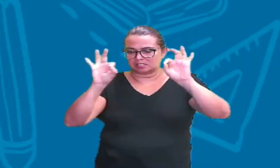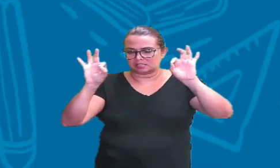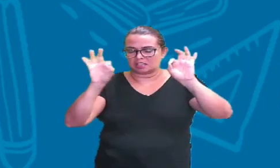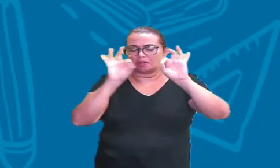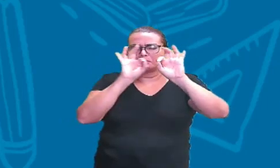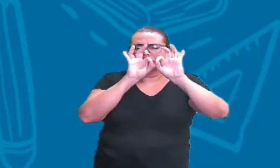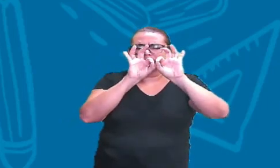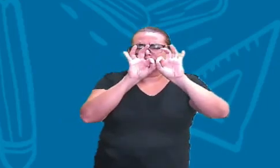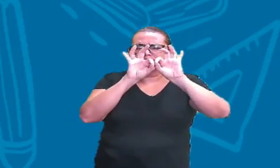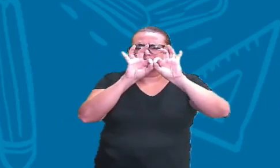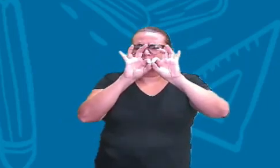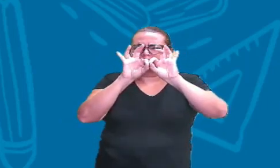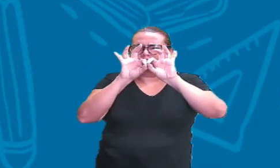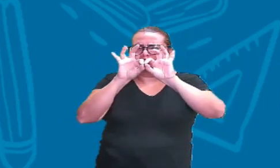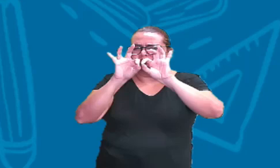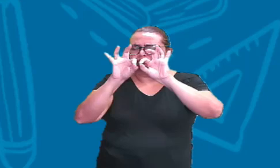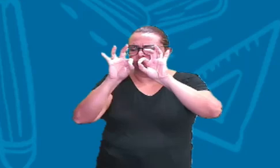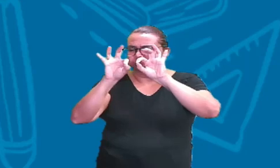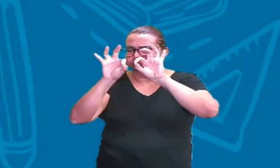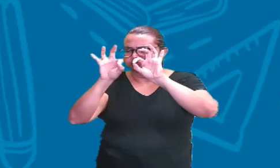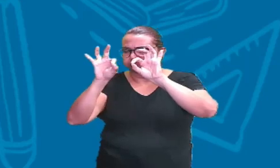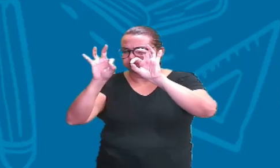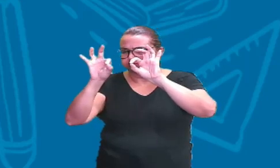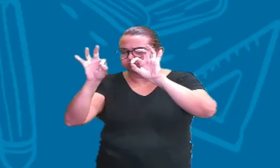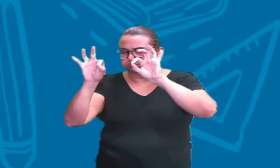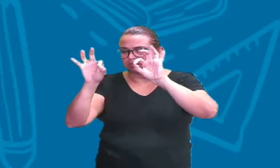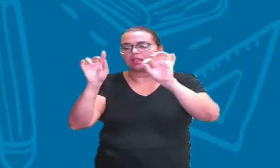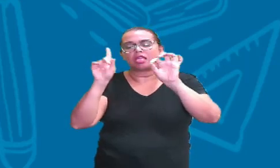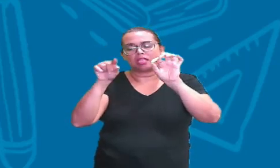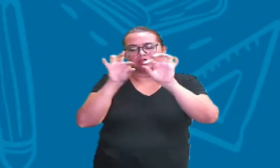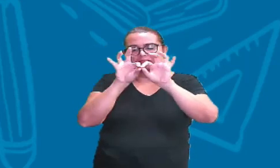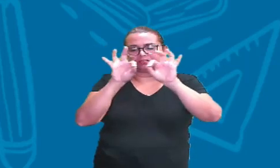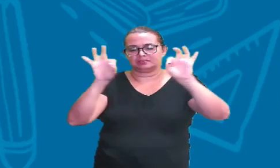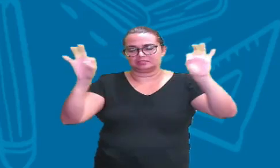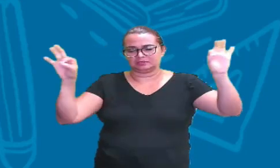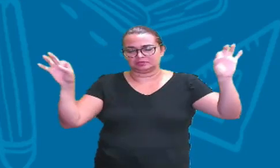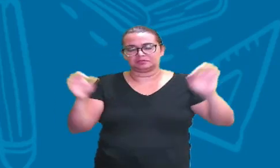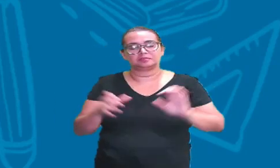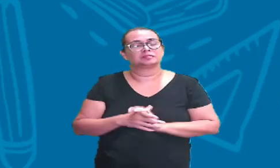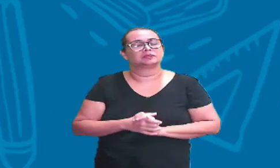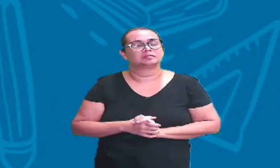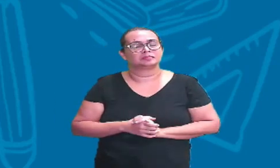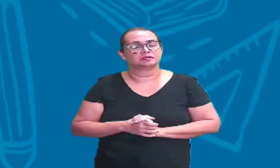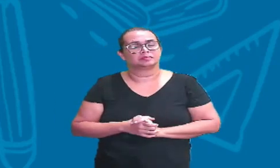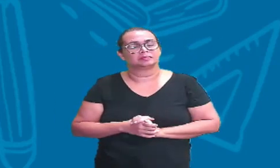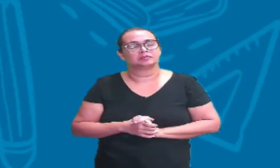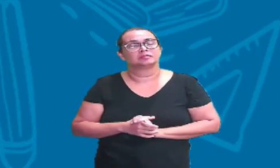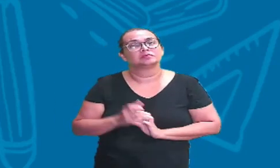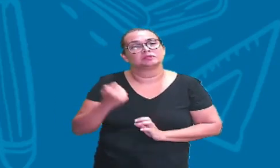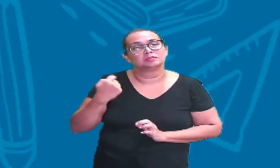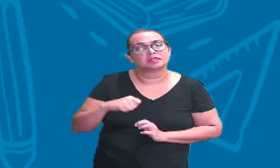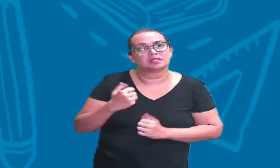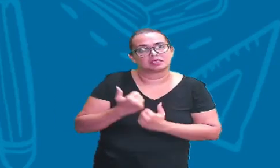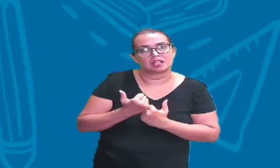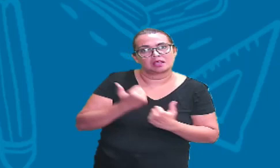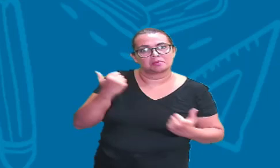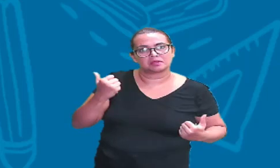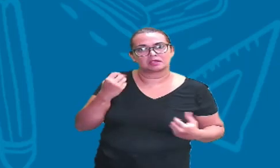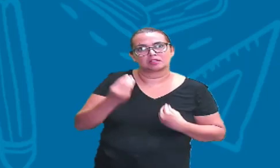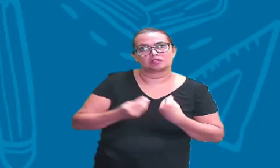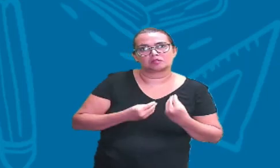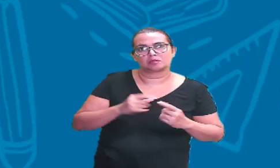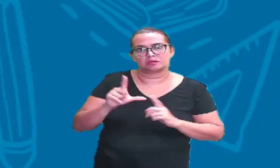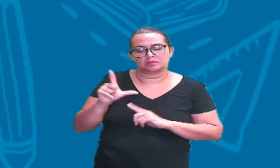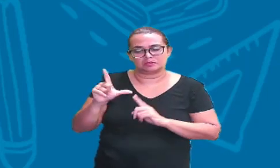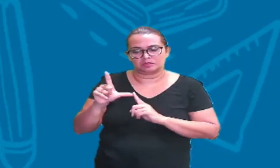tá? As retas, elas são representadas por letras do nosso alfabeto, letras